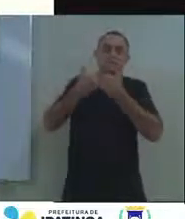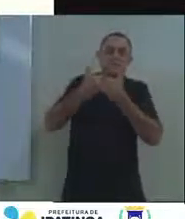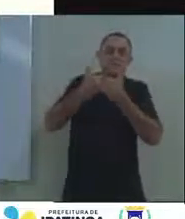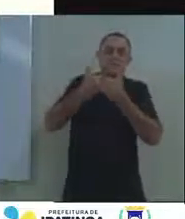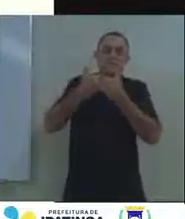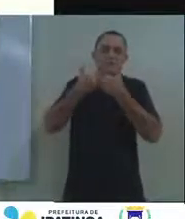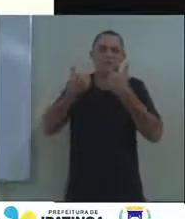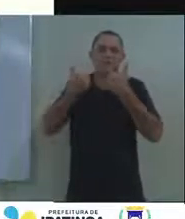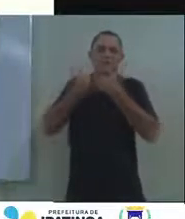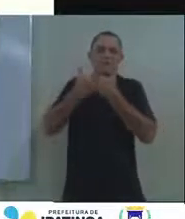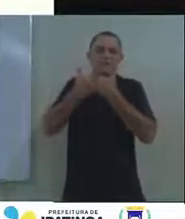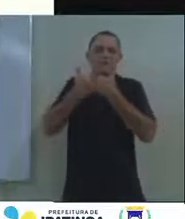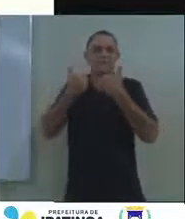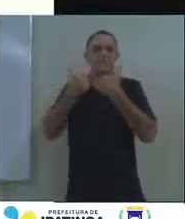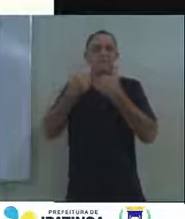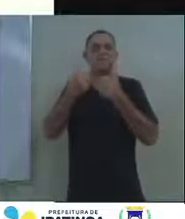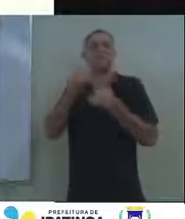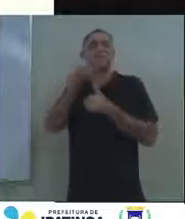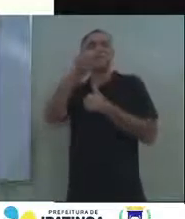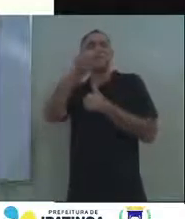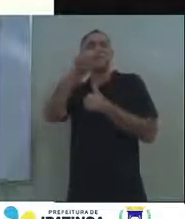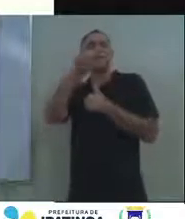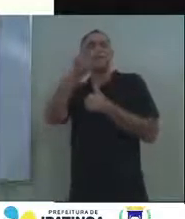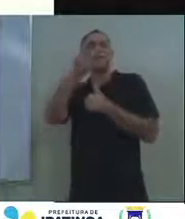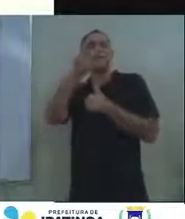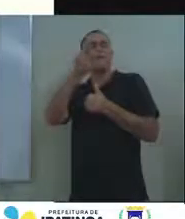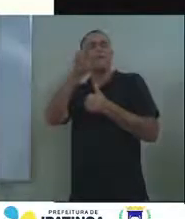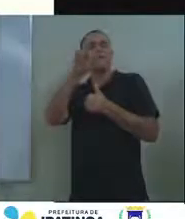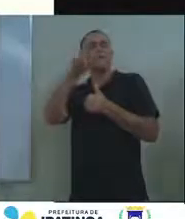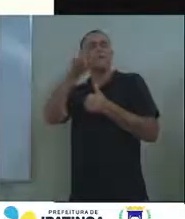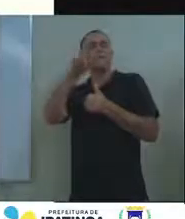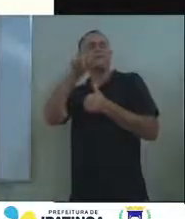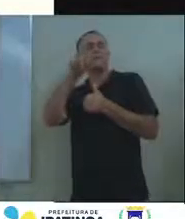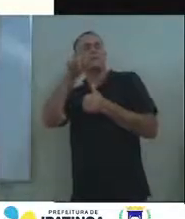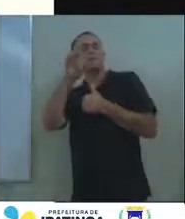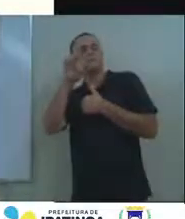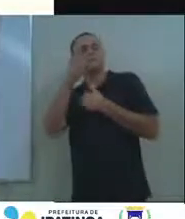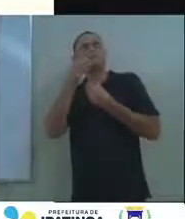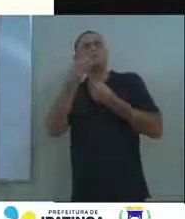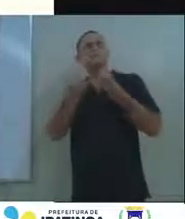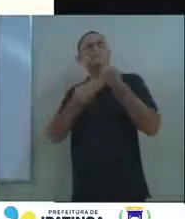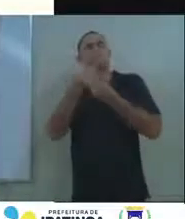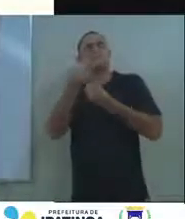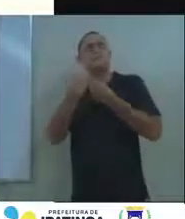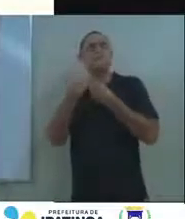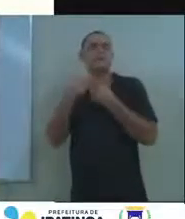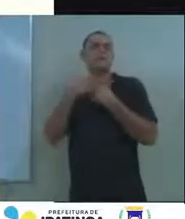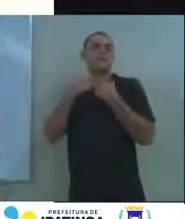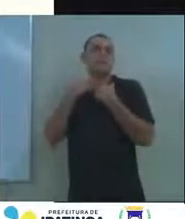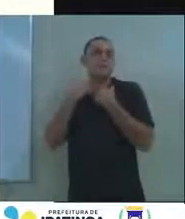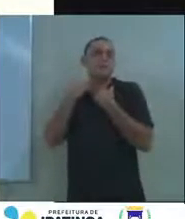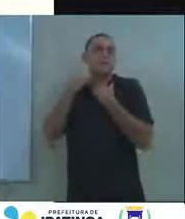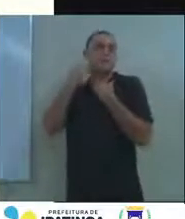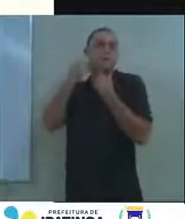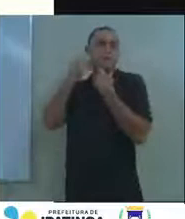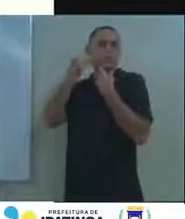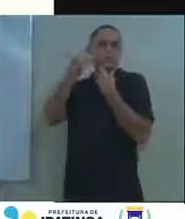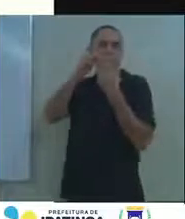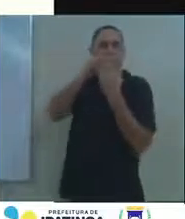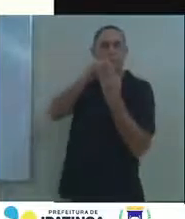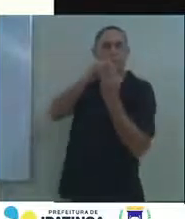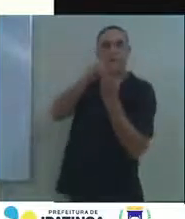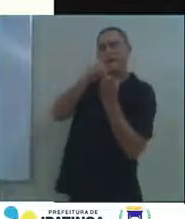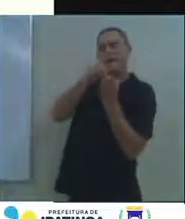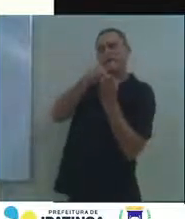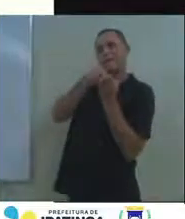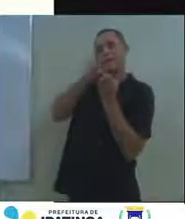som produzido na laringe é modificado nas estruturas que ele percorre até chegar à boca. Na boca, a voz é transformada